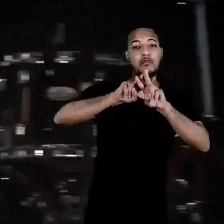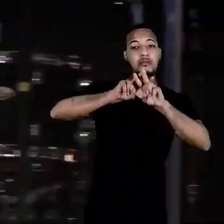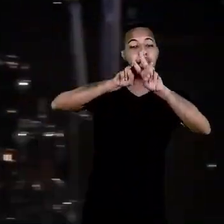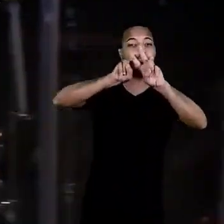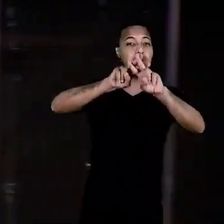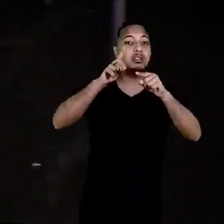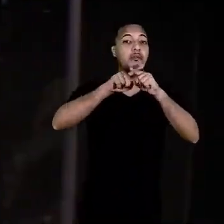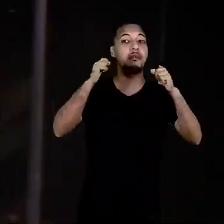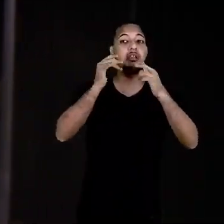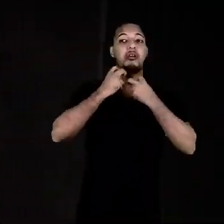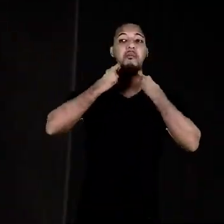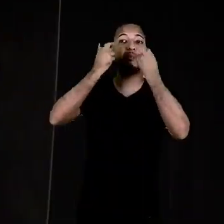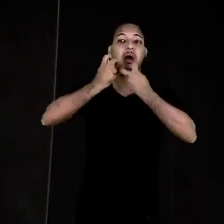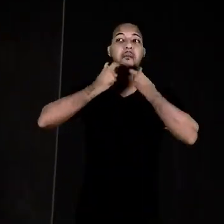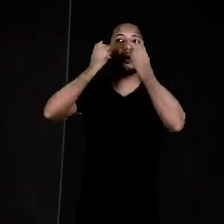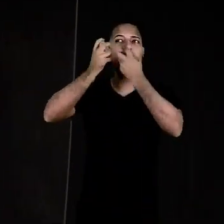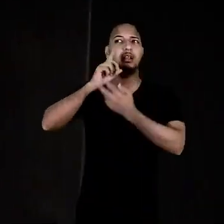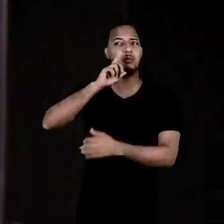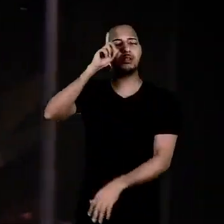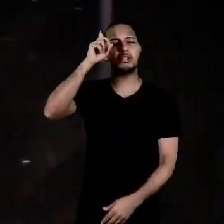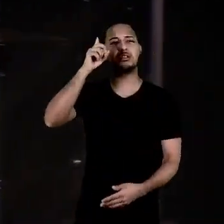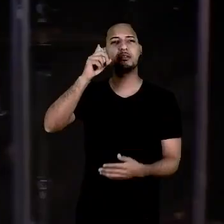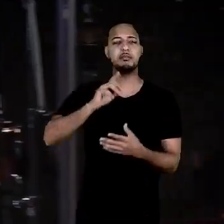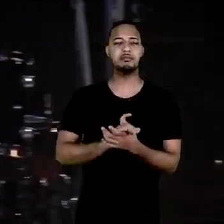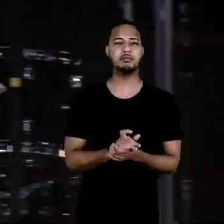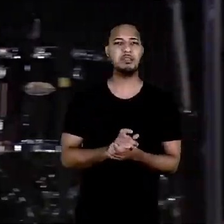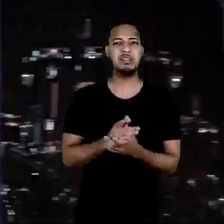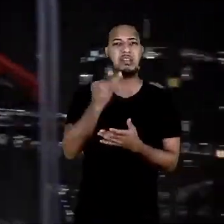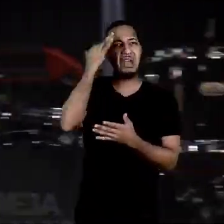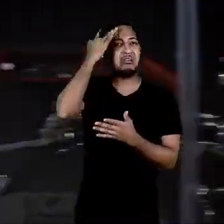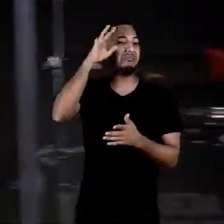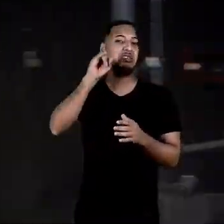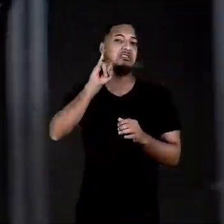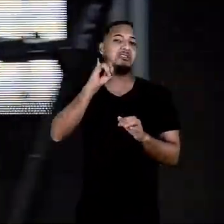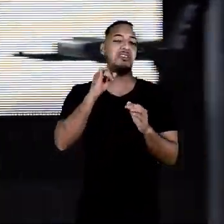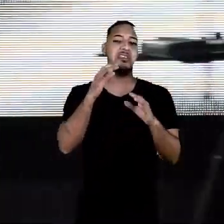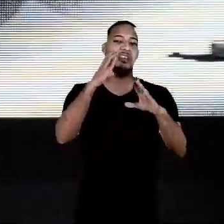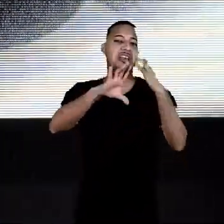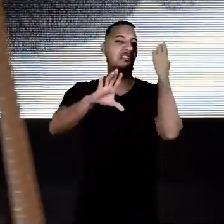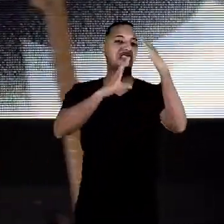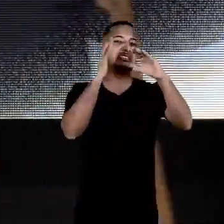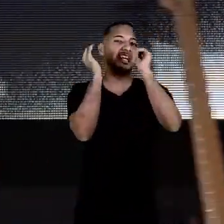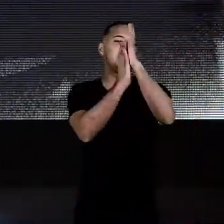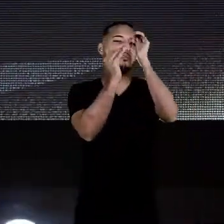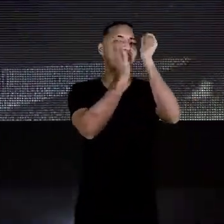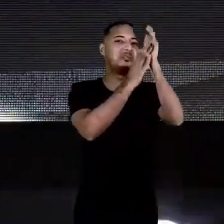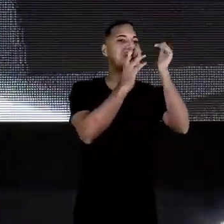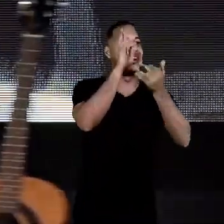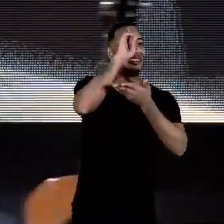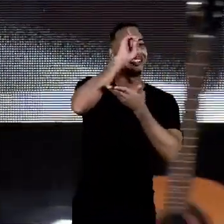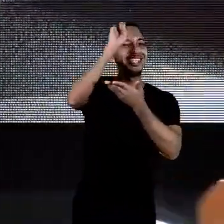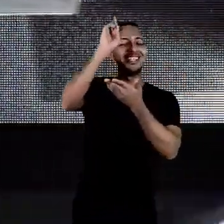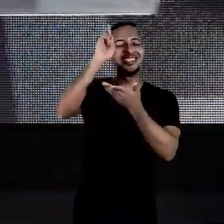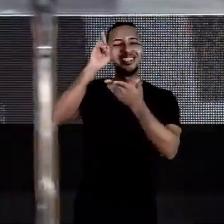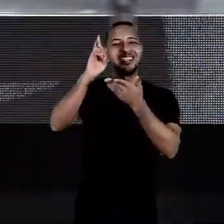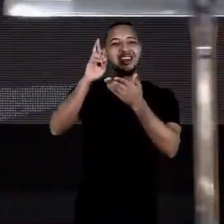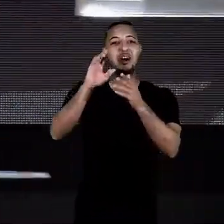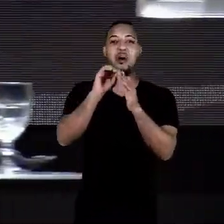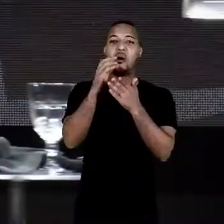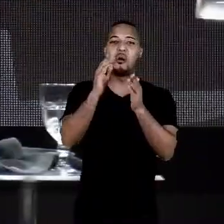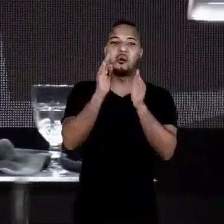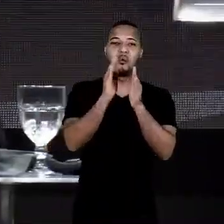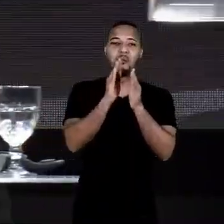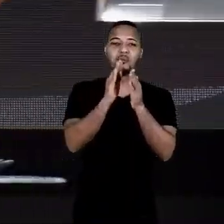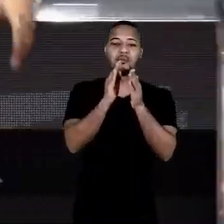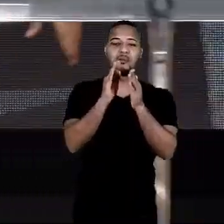Clamando. Eu não sei se eles cantavam o Oxepe, Tiaguinho. Eu não sei se era o hino da harpa. Eu